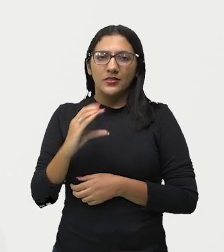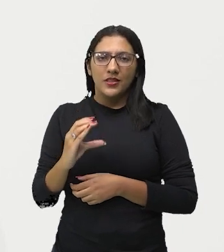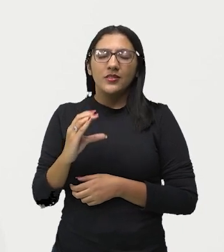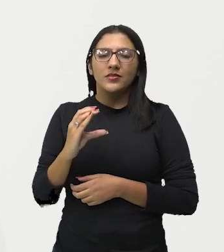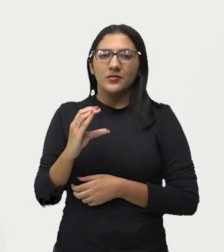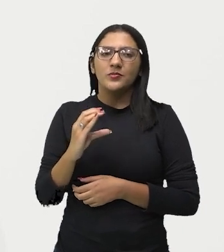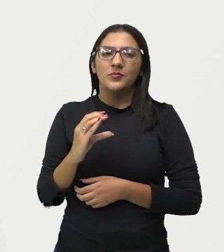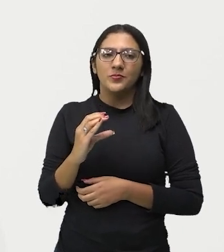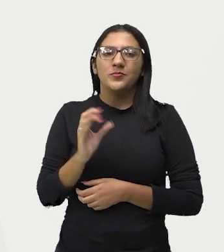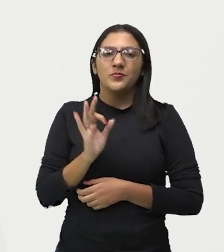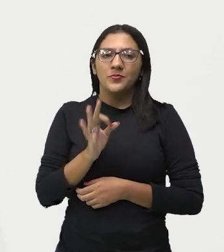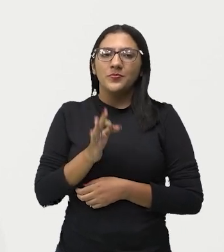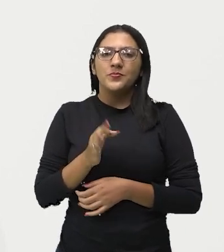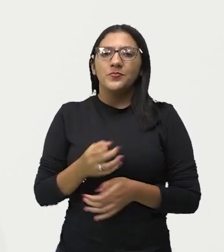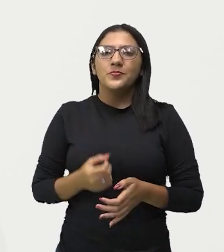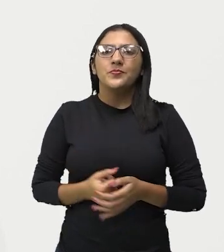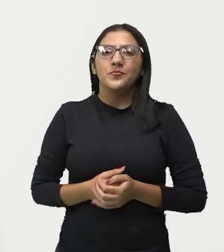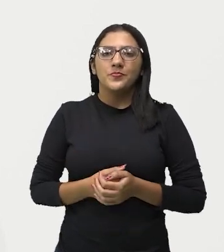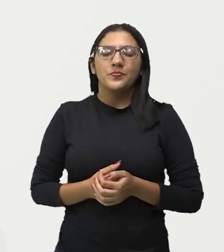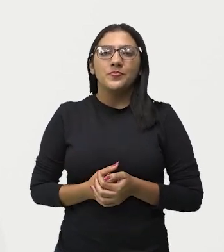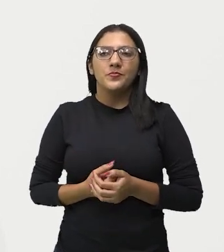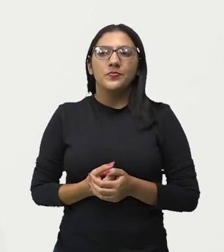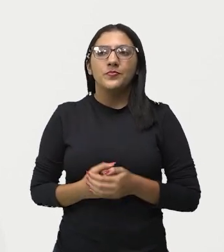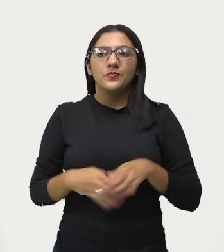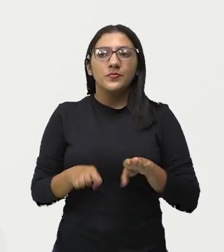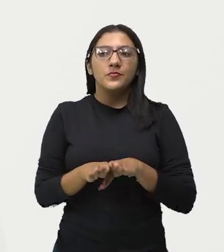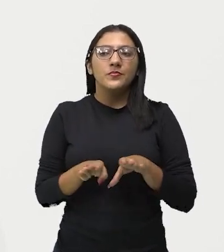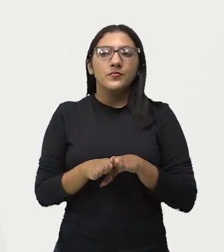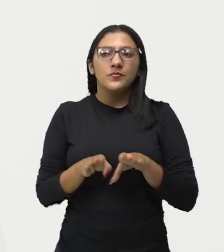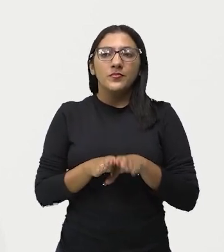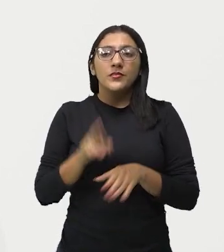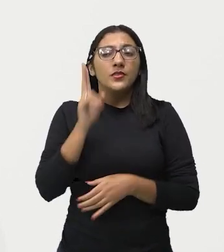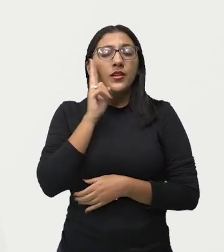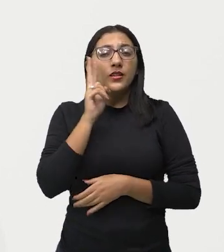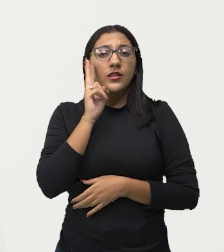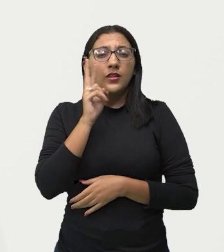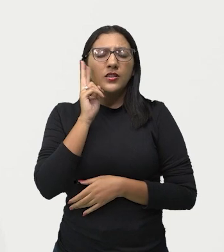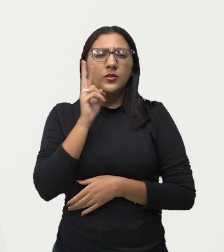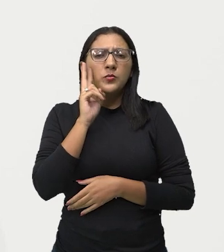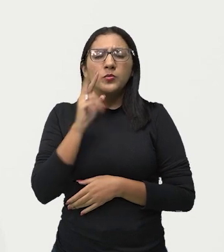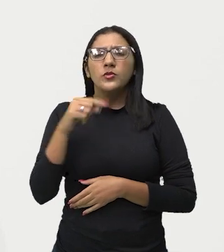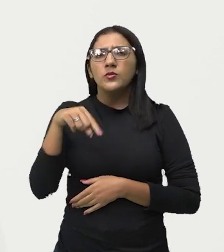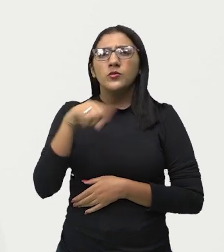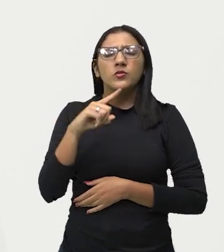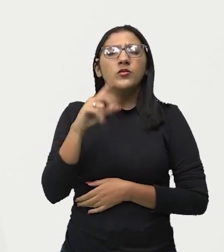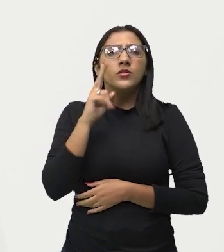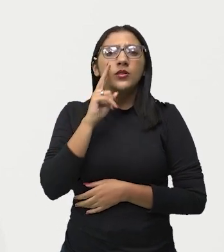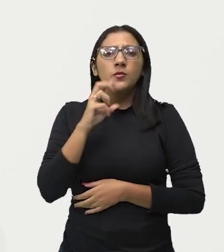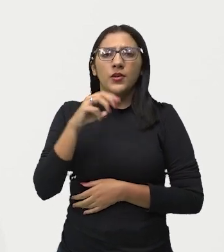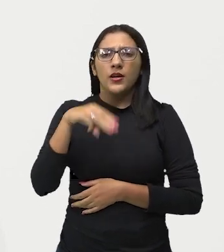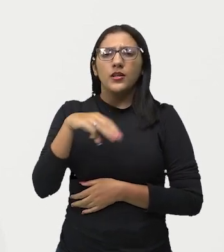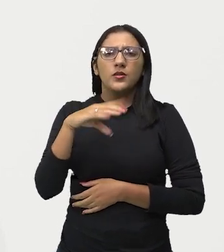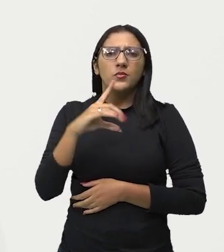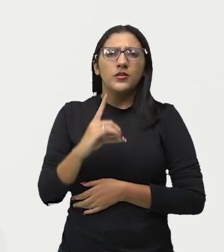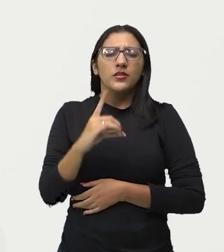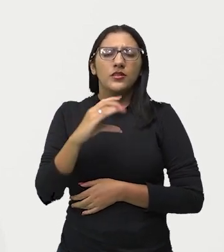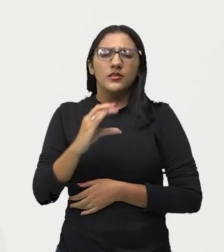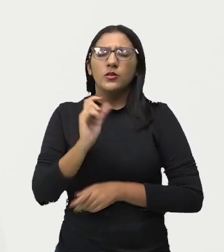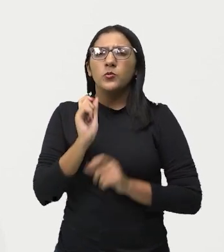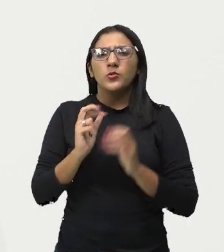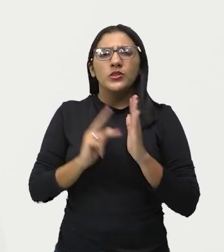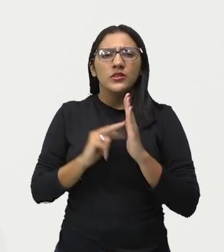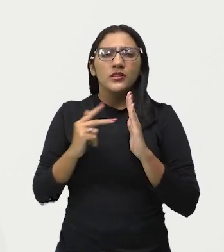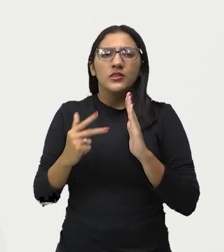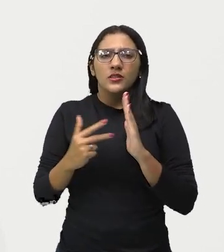de MDC, tá legal? E aí, o professor vai começar aqui lembrando você, MDC, né? O que